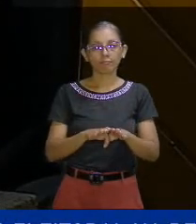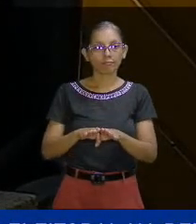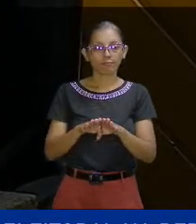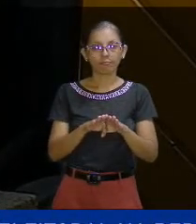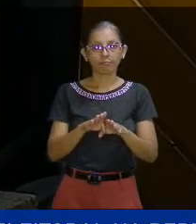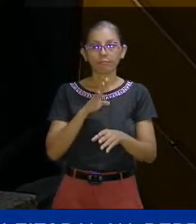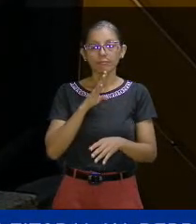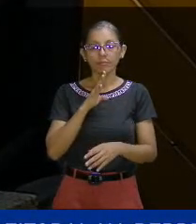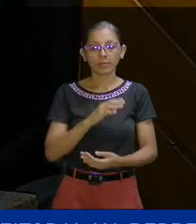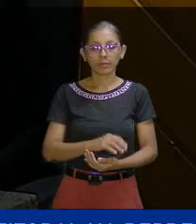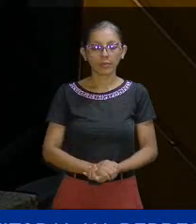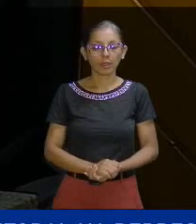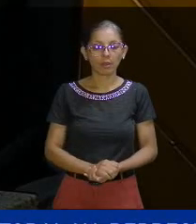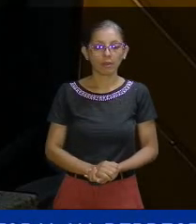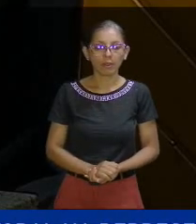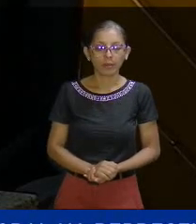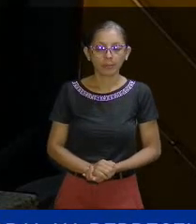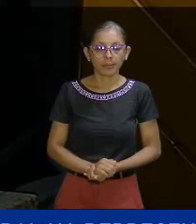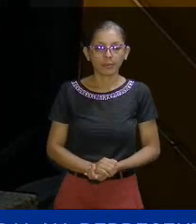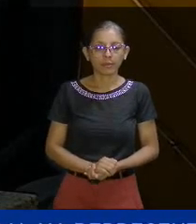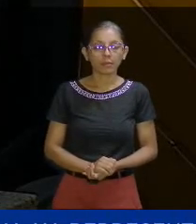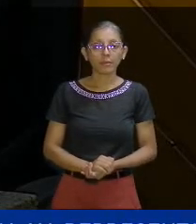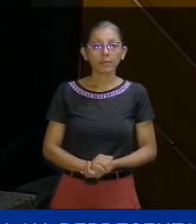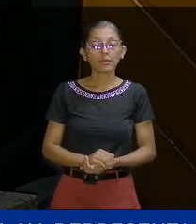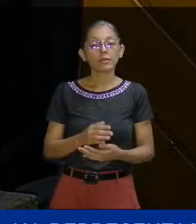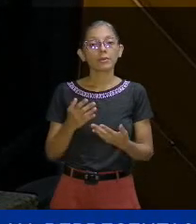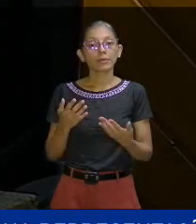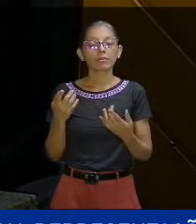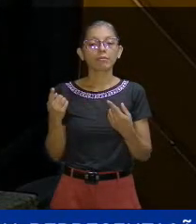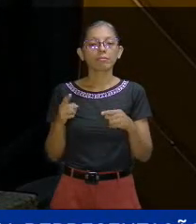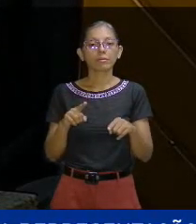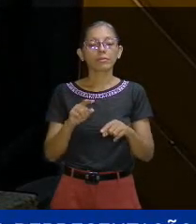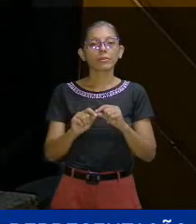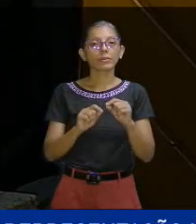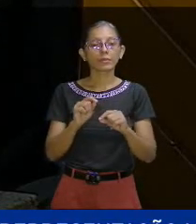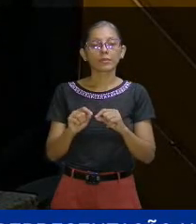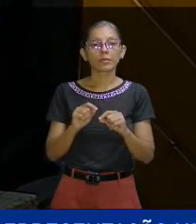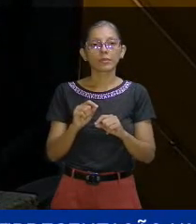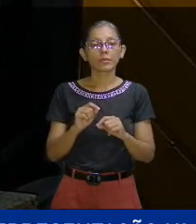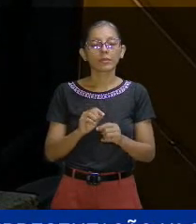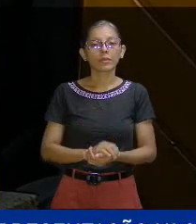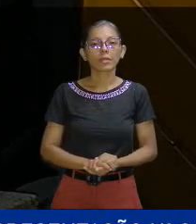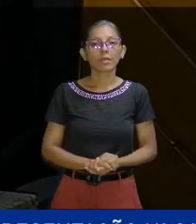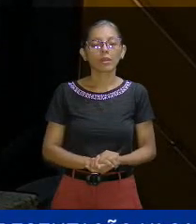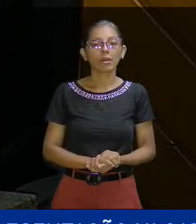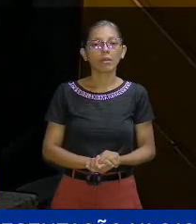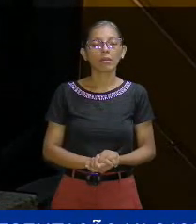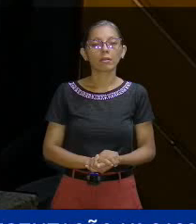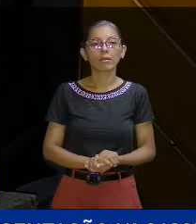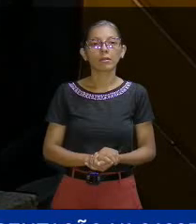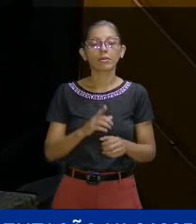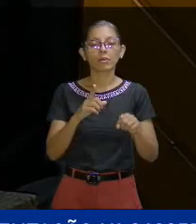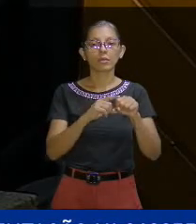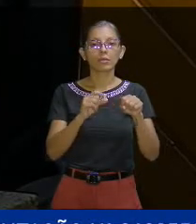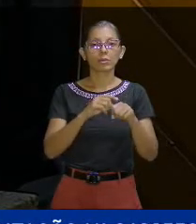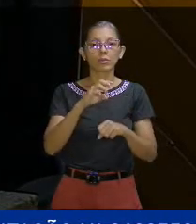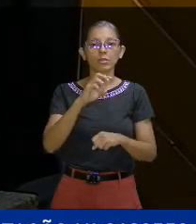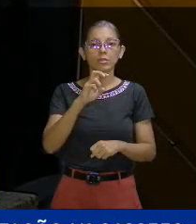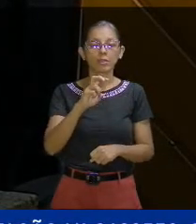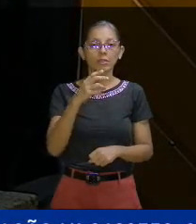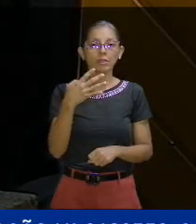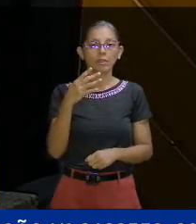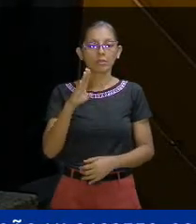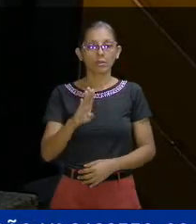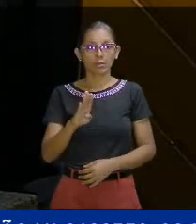Presidente, eminentes pares, Foco a no juiz controvérsia Givaldo refere-se à Valente. violação do artigo 57b, parágrafo 1º da Lei Eleitoral,